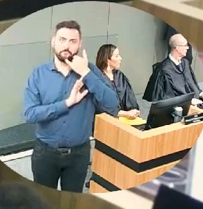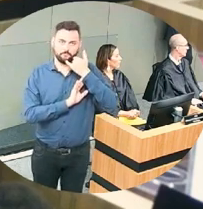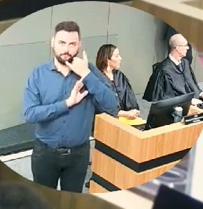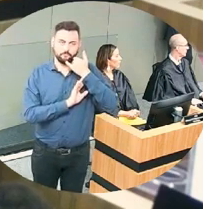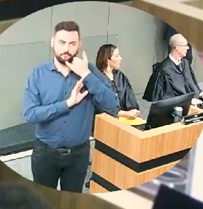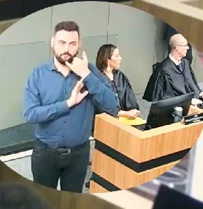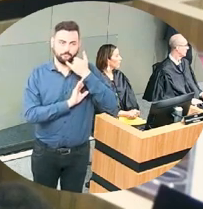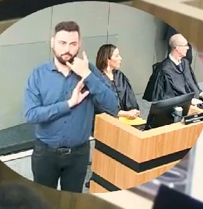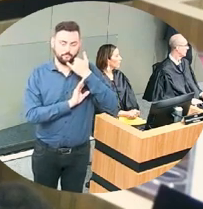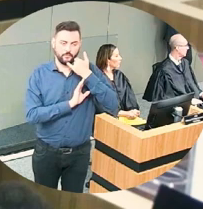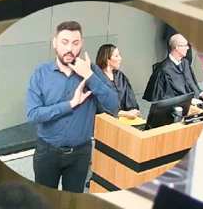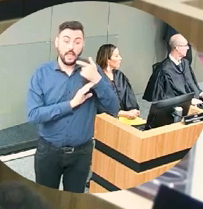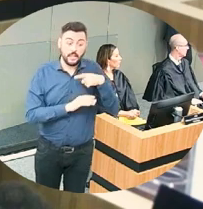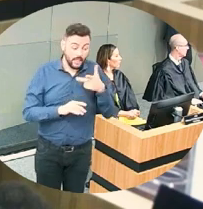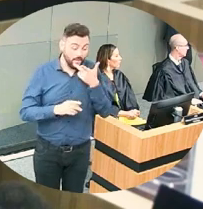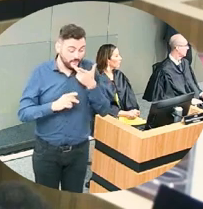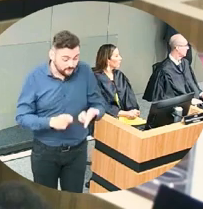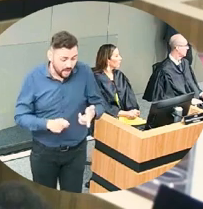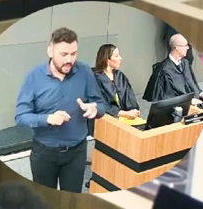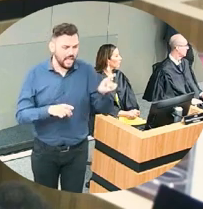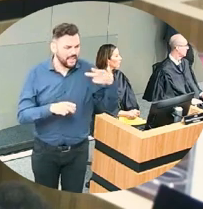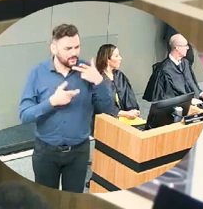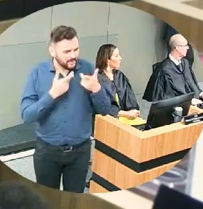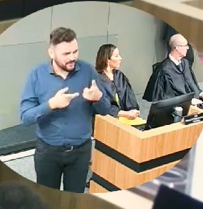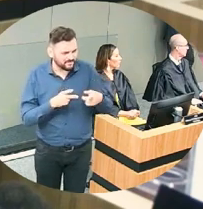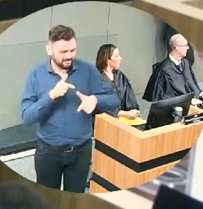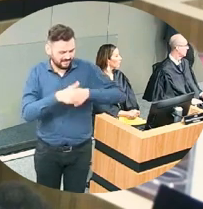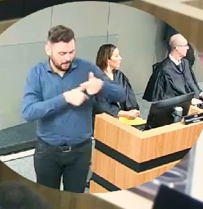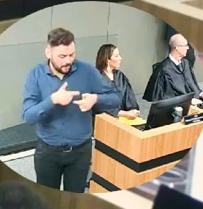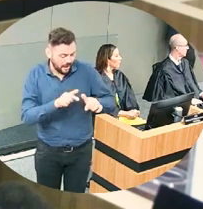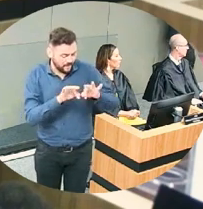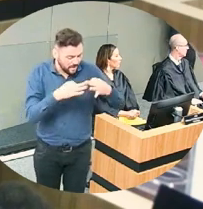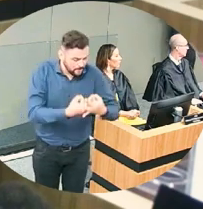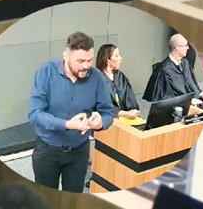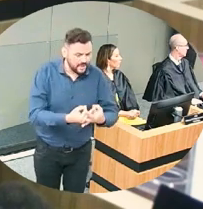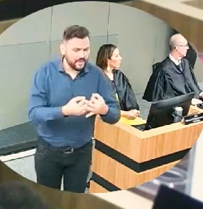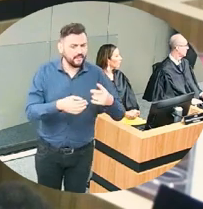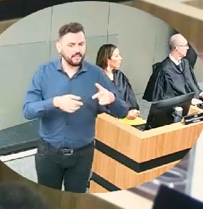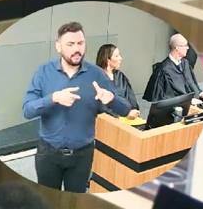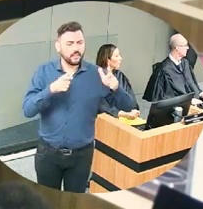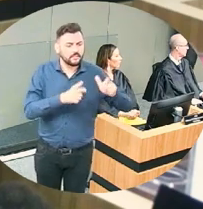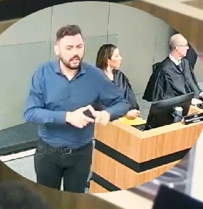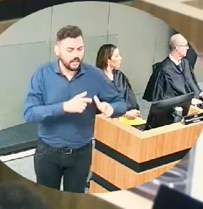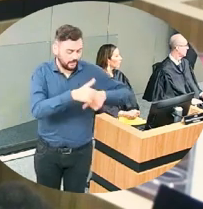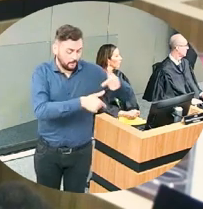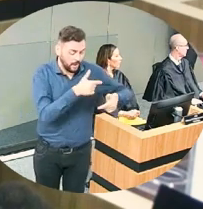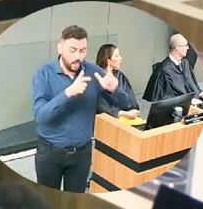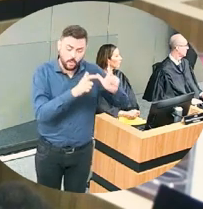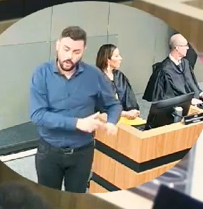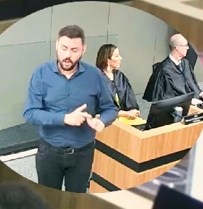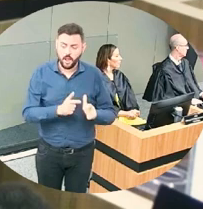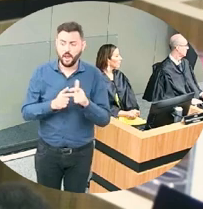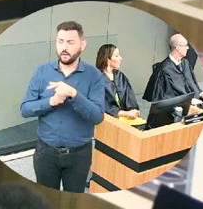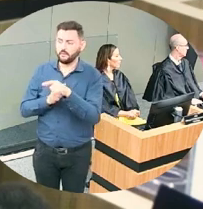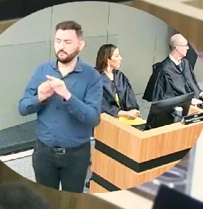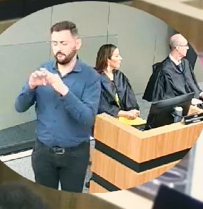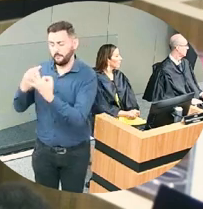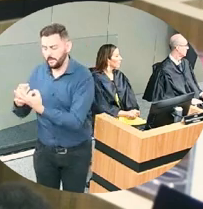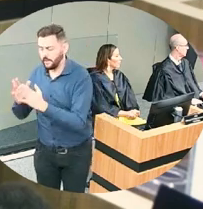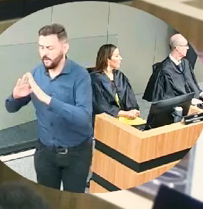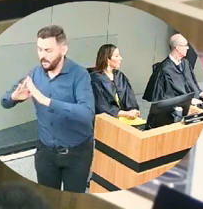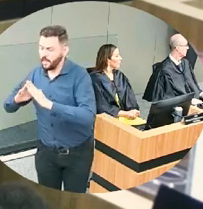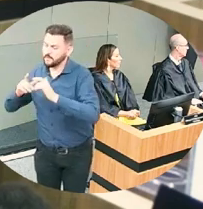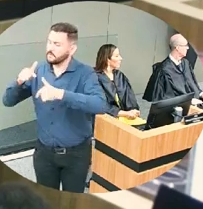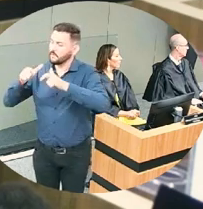imóvel não é bem de família porque o Senhor trabalha nesse endereço e e mora nesse endereço isso